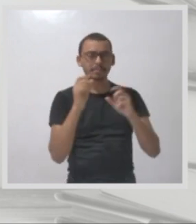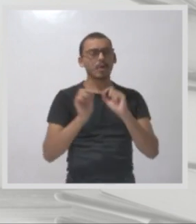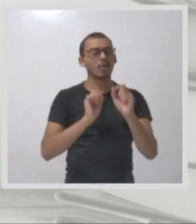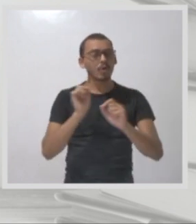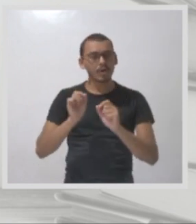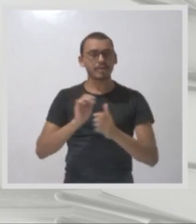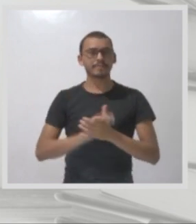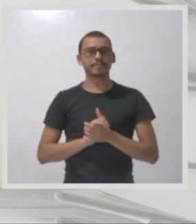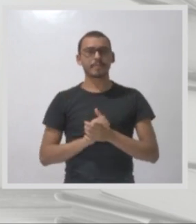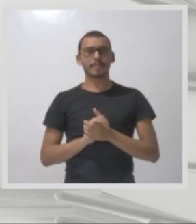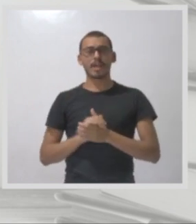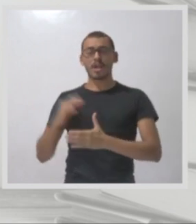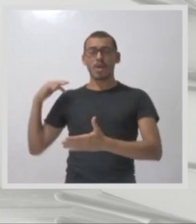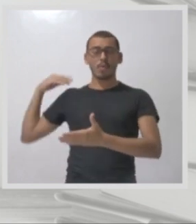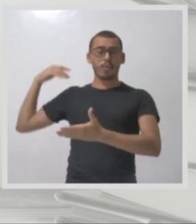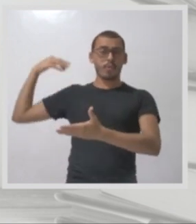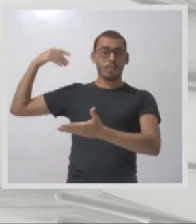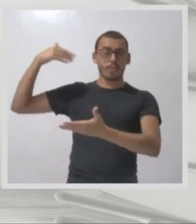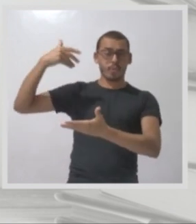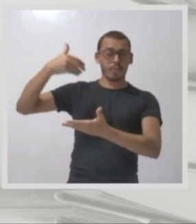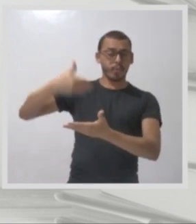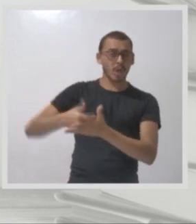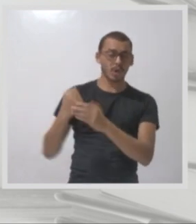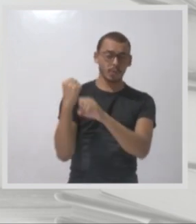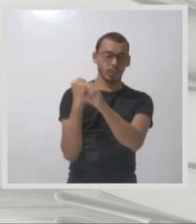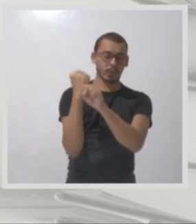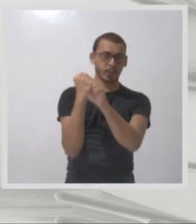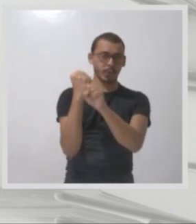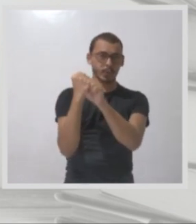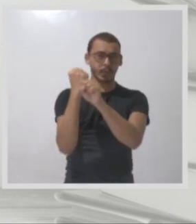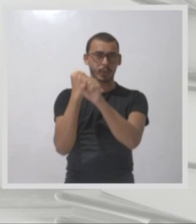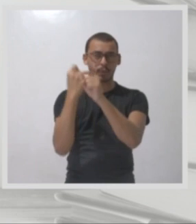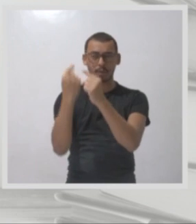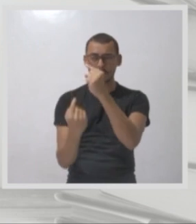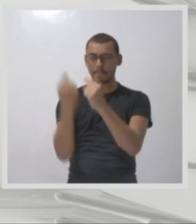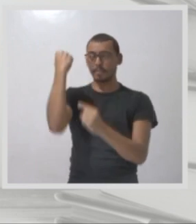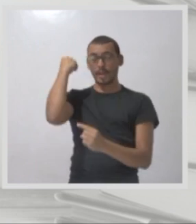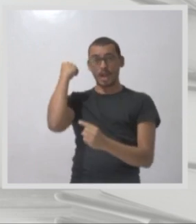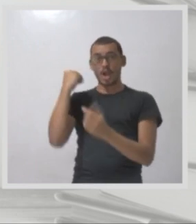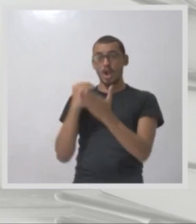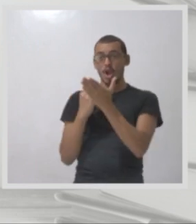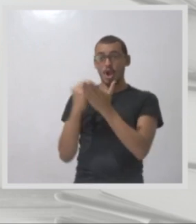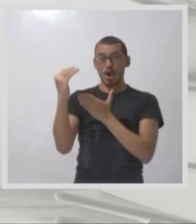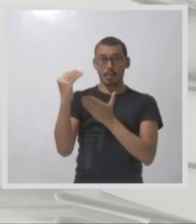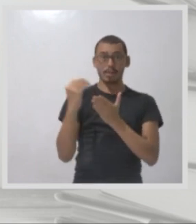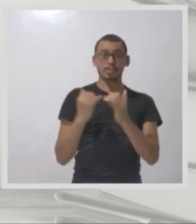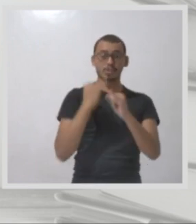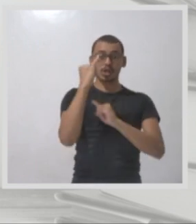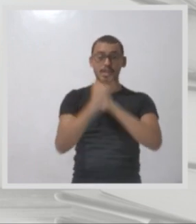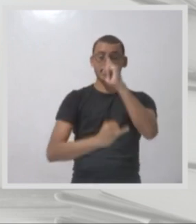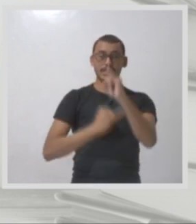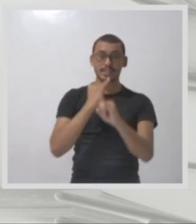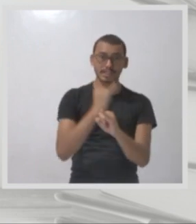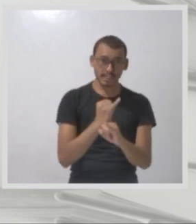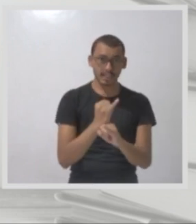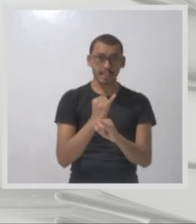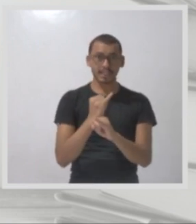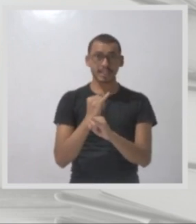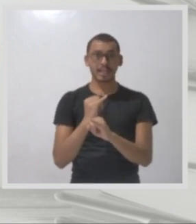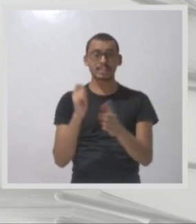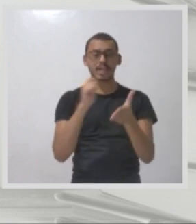que durante os anos, especialmente depois da chegada da internet, a forma da escrita